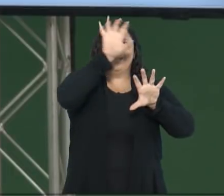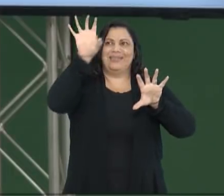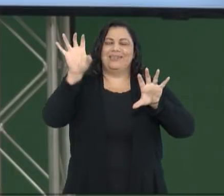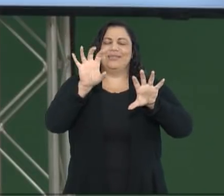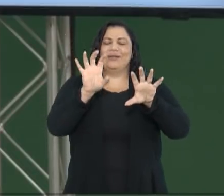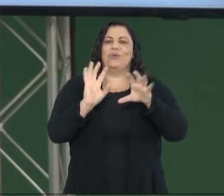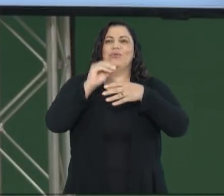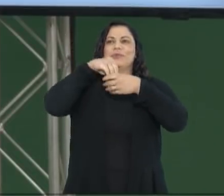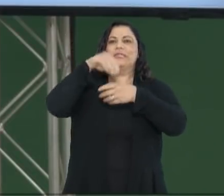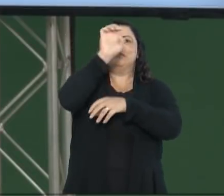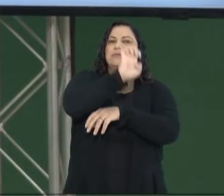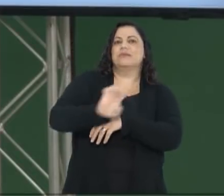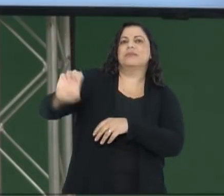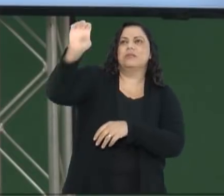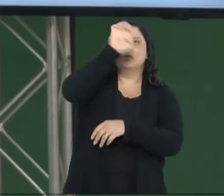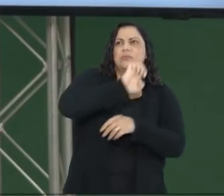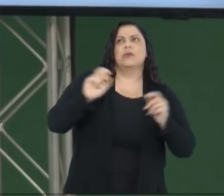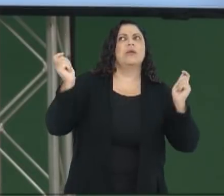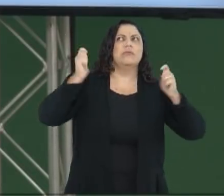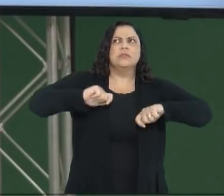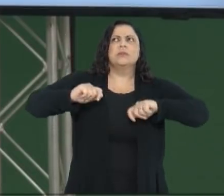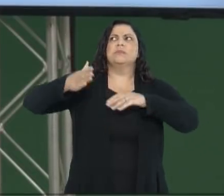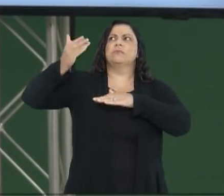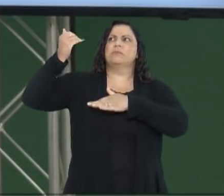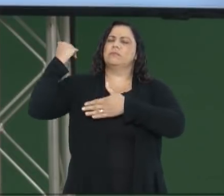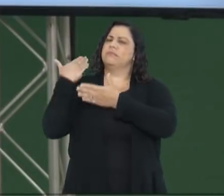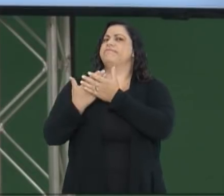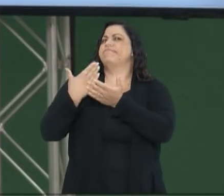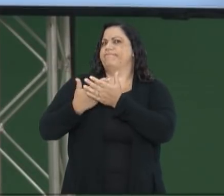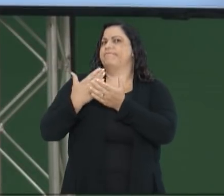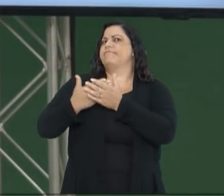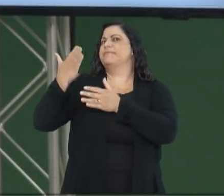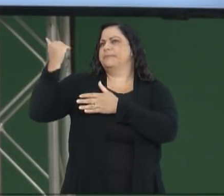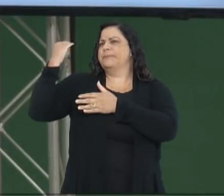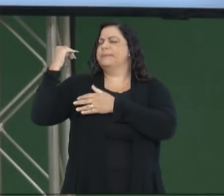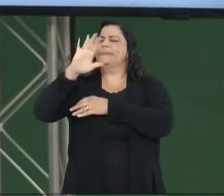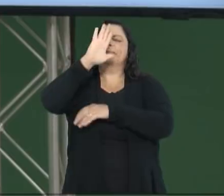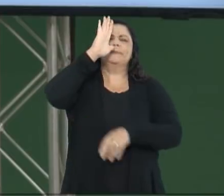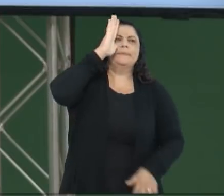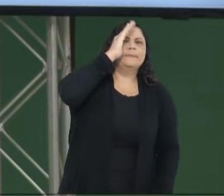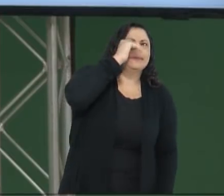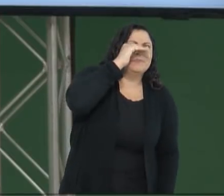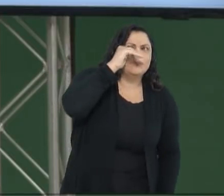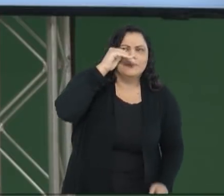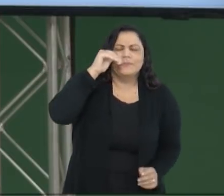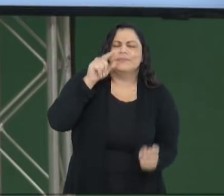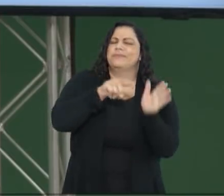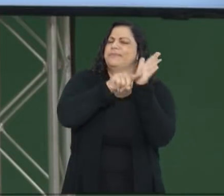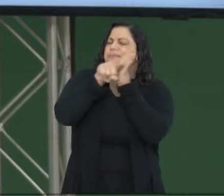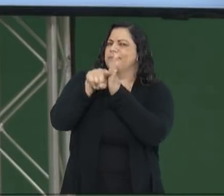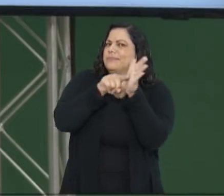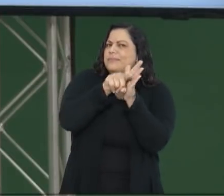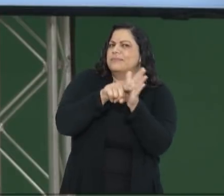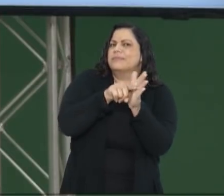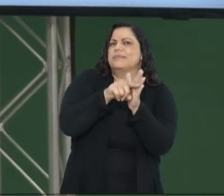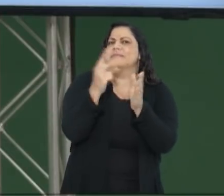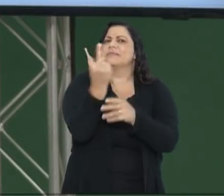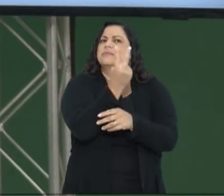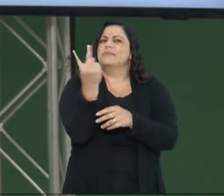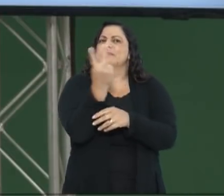de regiões que nós vimos em aulas anteriores, que vocês se sintam curiosos em pesquisar sobre esses 2